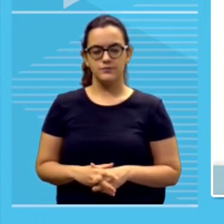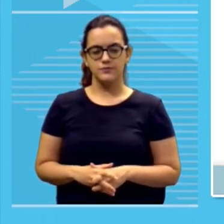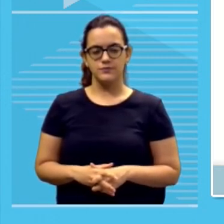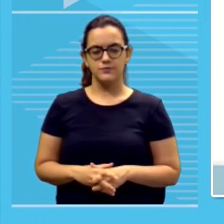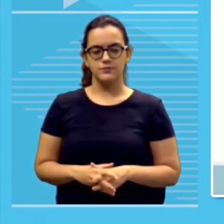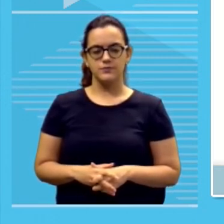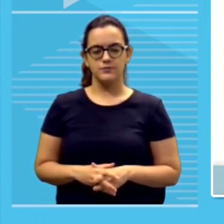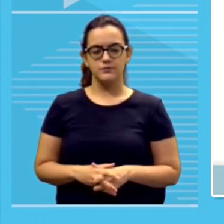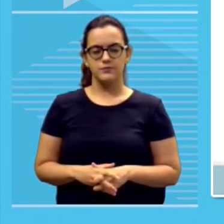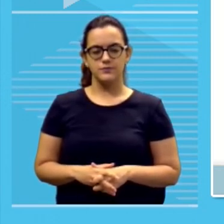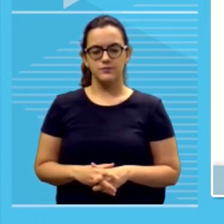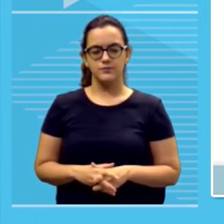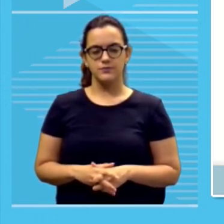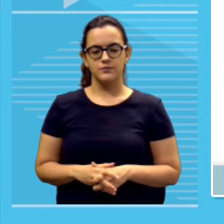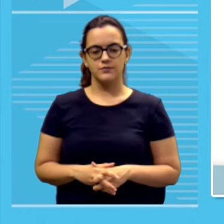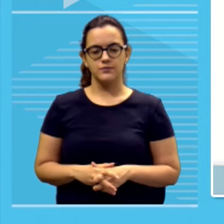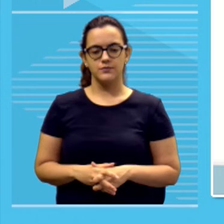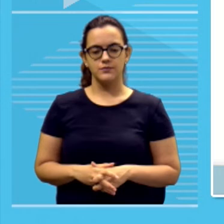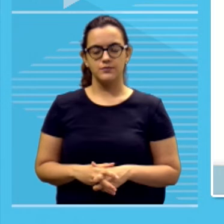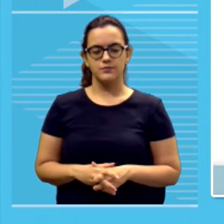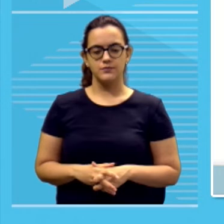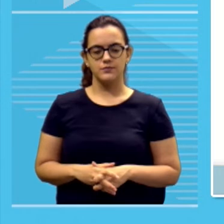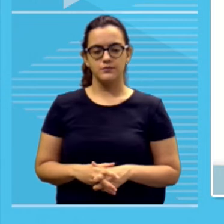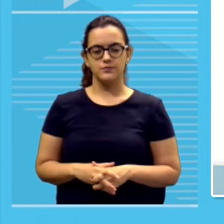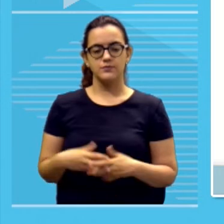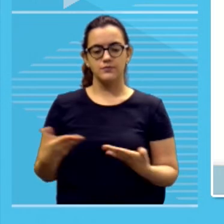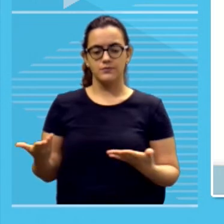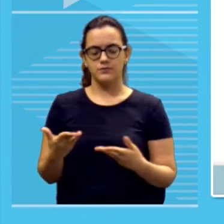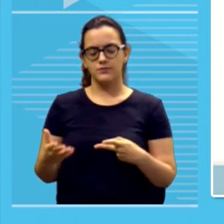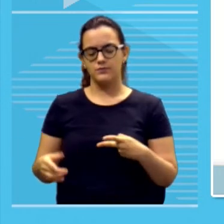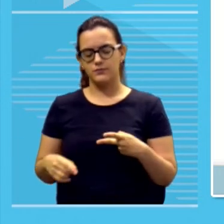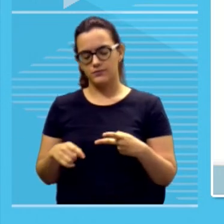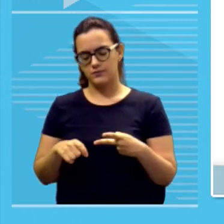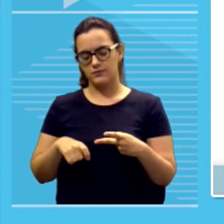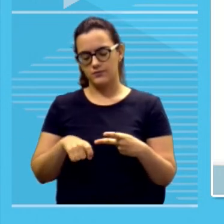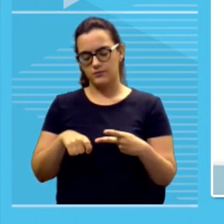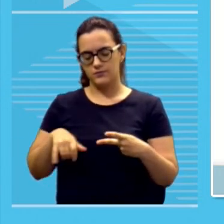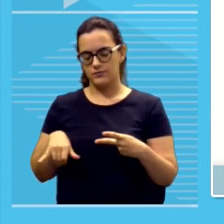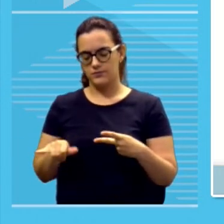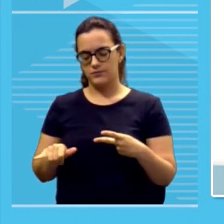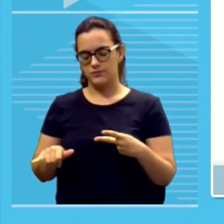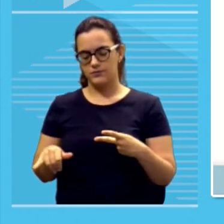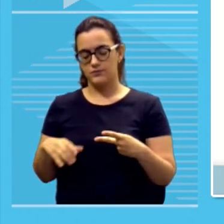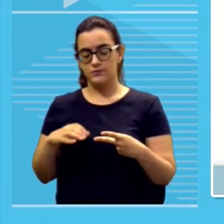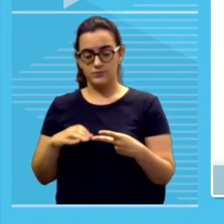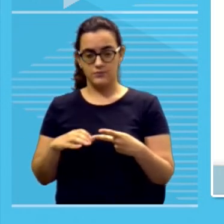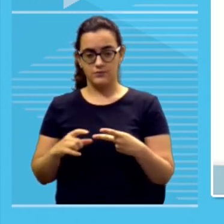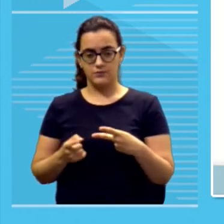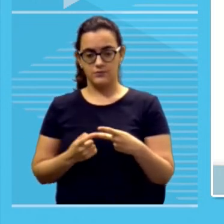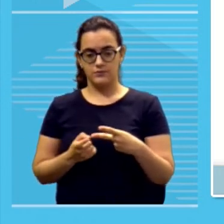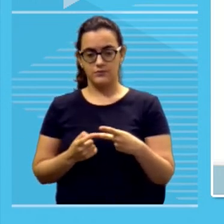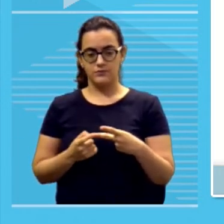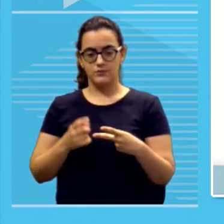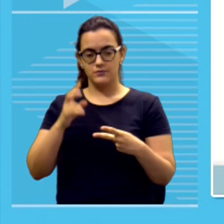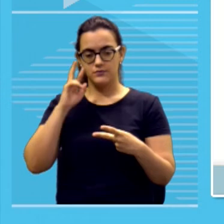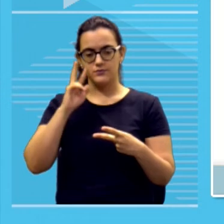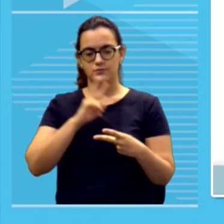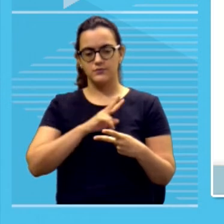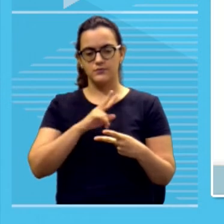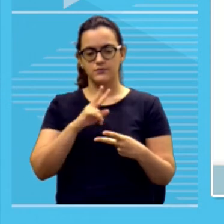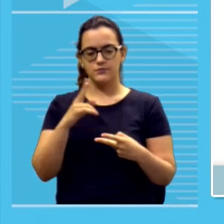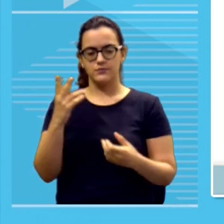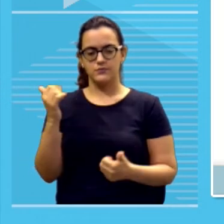mas o yc que é menos 12 menos o